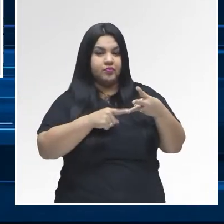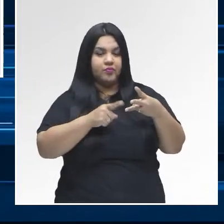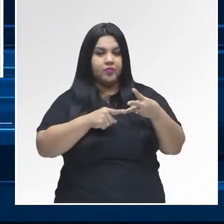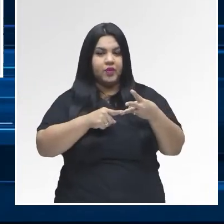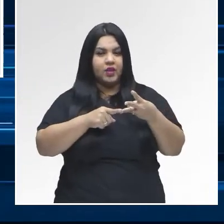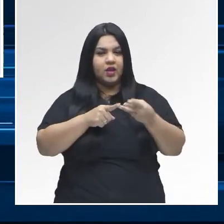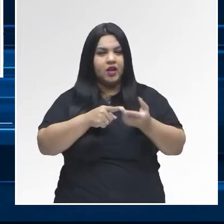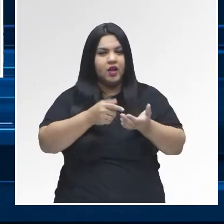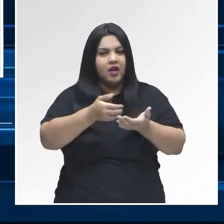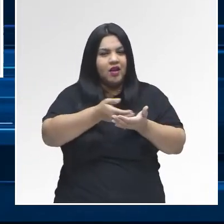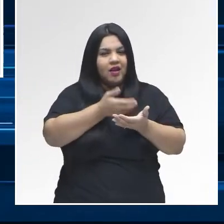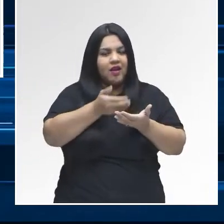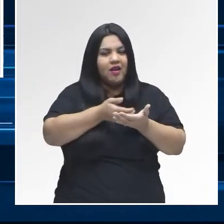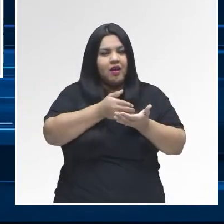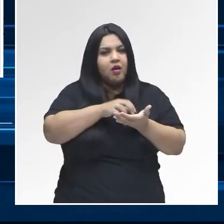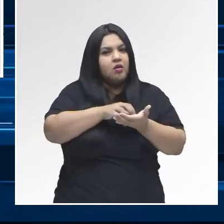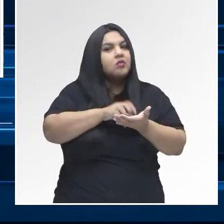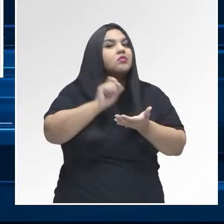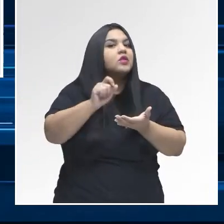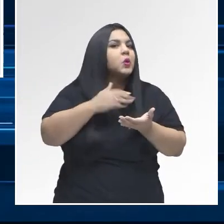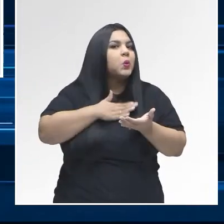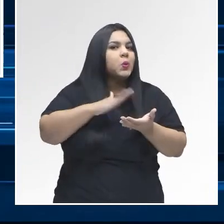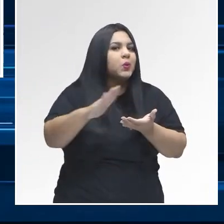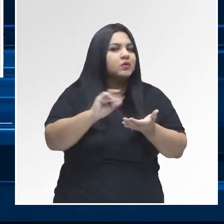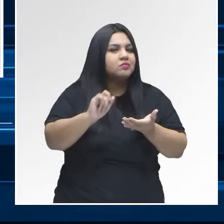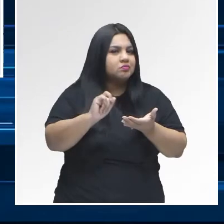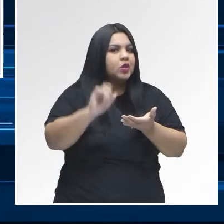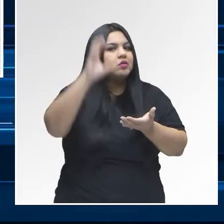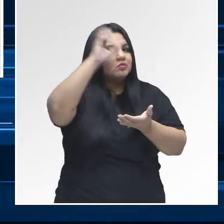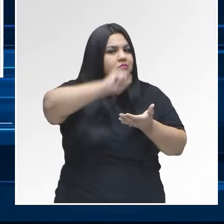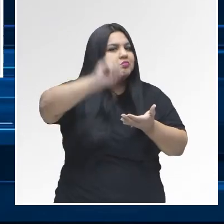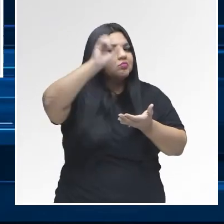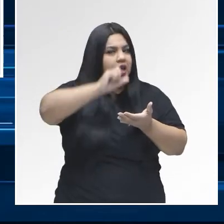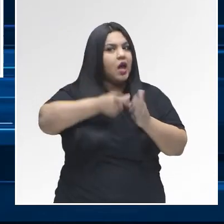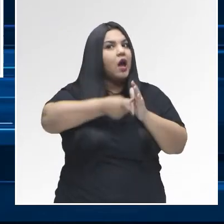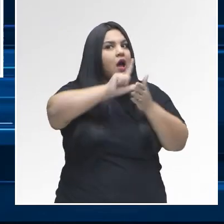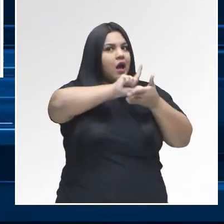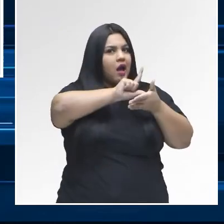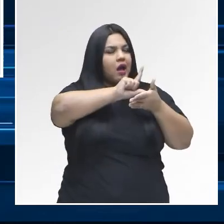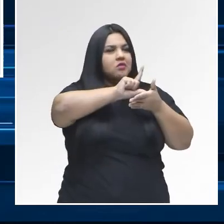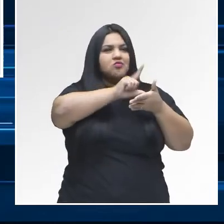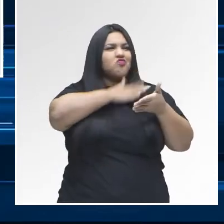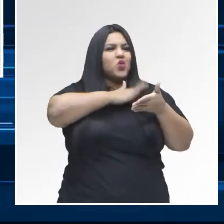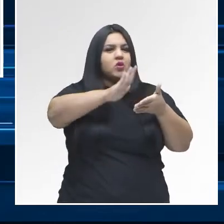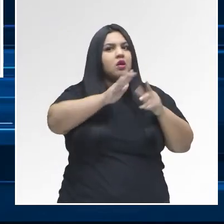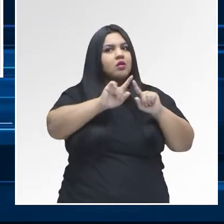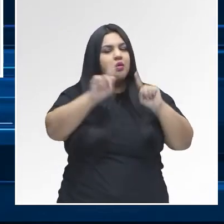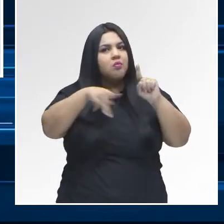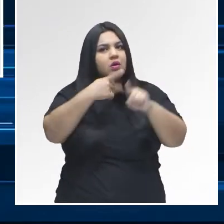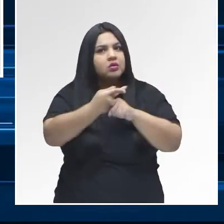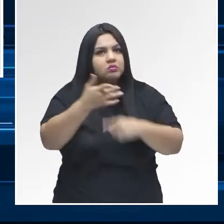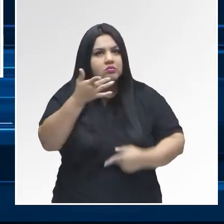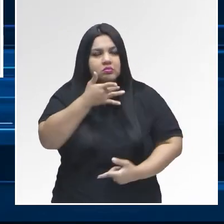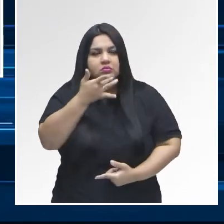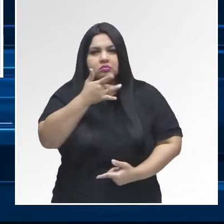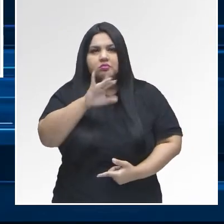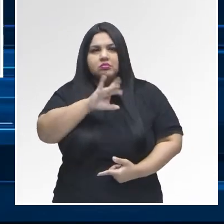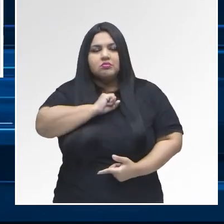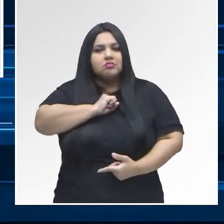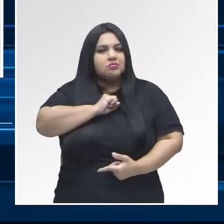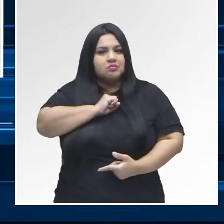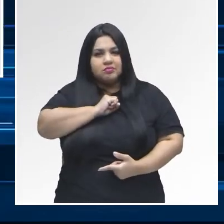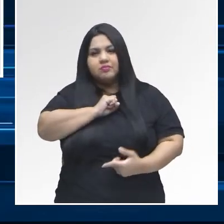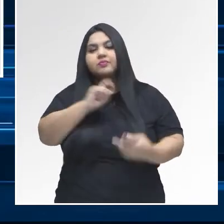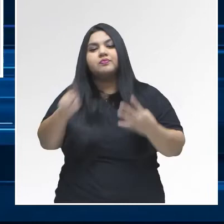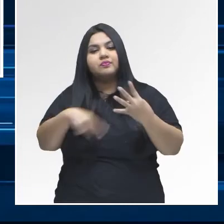o vatapá. Quem não gosta, pode aprender a gostar. Não gostava, mas depois que eu comi um vatapá delicioso, aprendi a gostar.